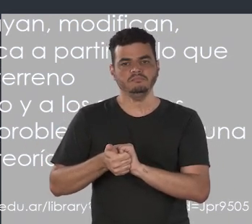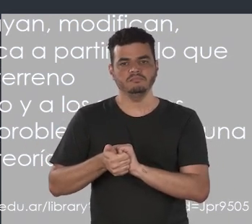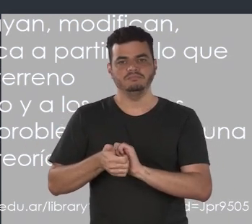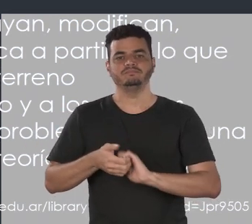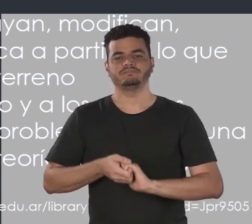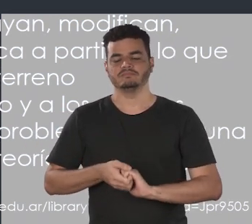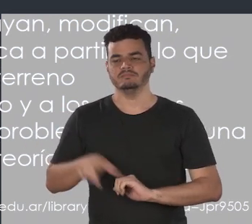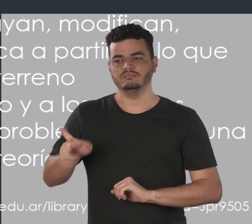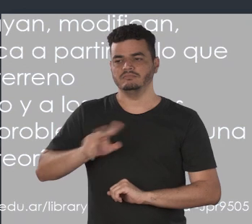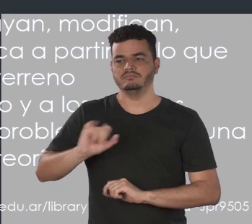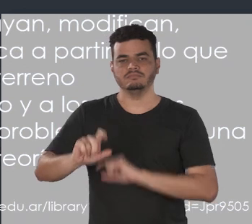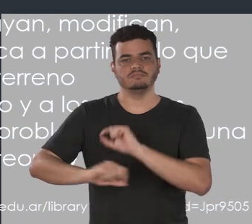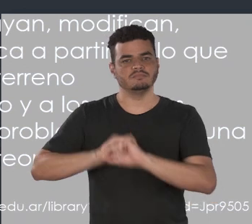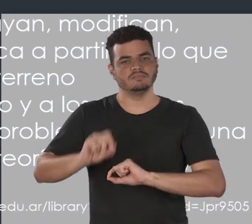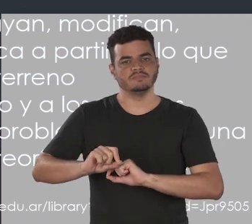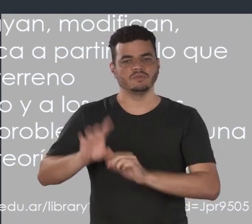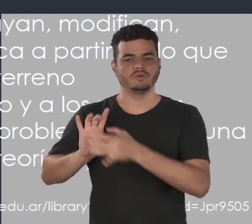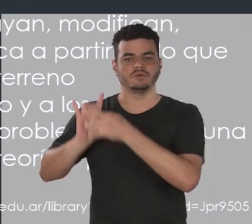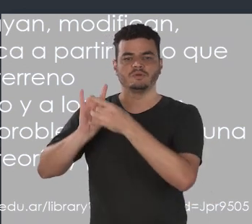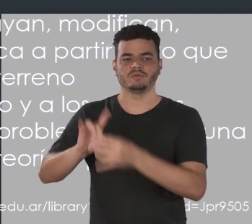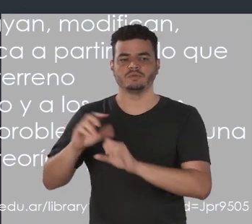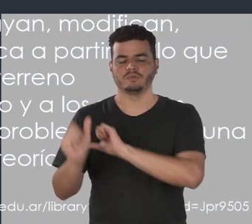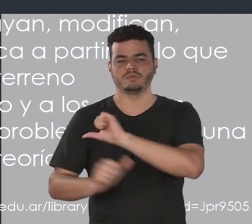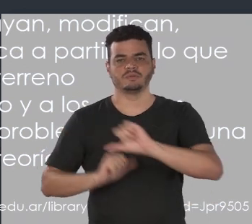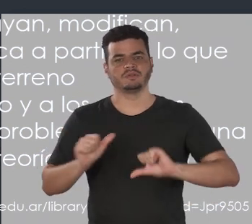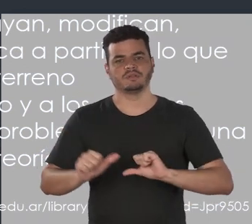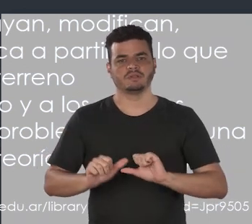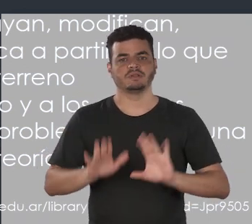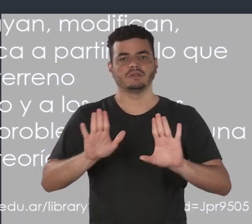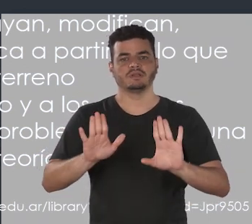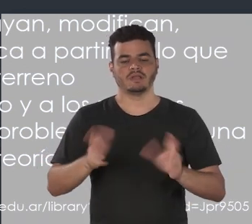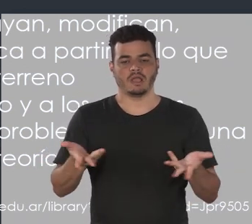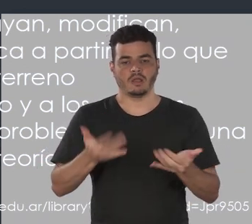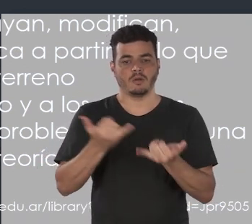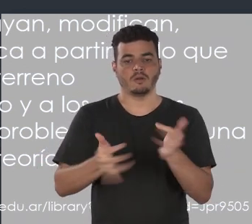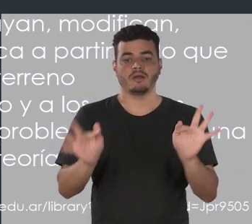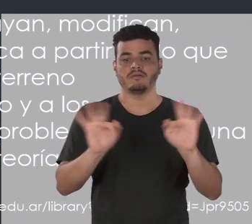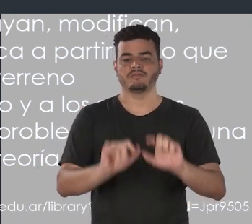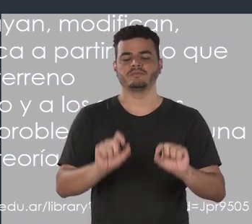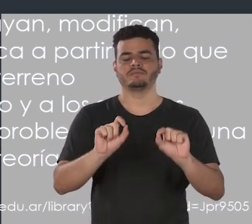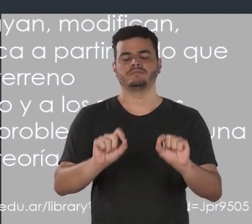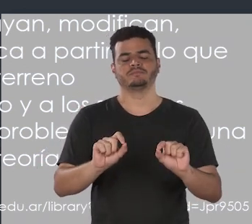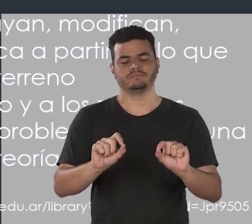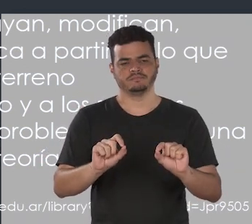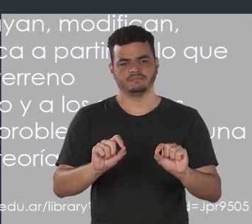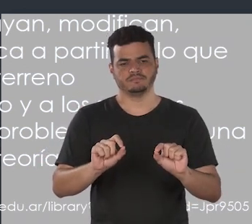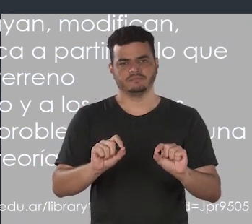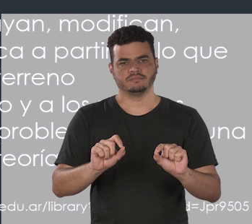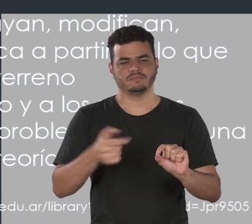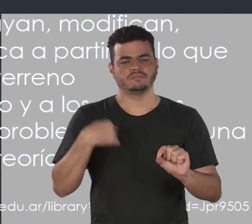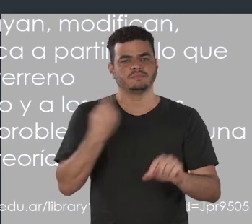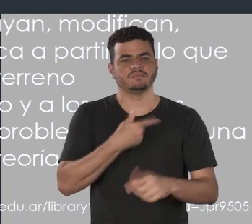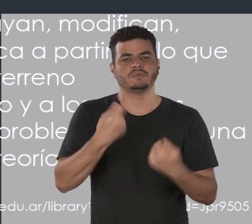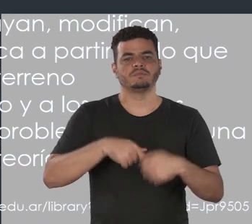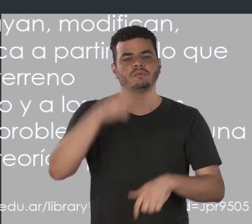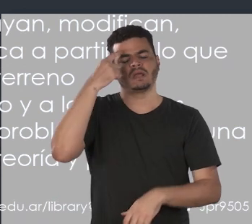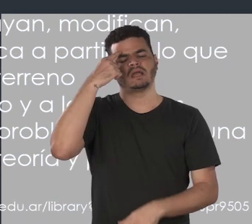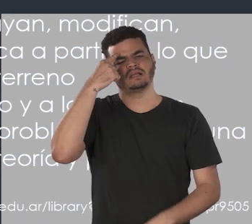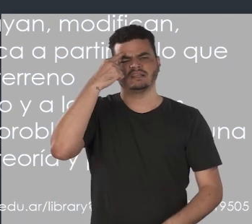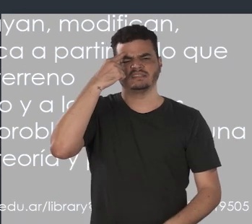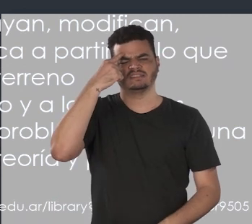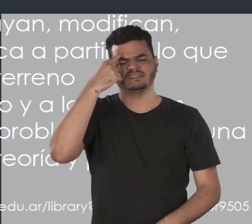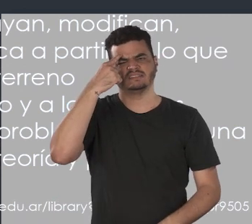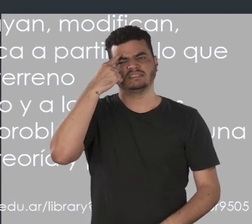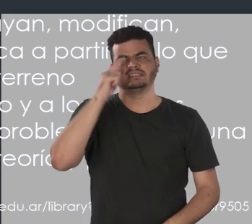vai se provando e se ensaiam. E se vai modificando segundo o contexto. E para terminar, pensar essa